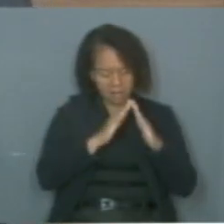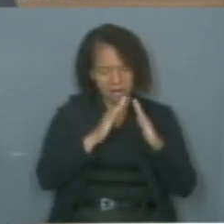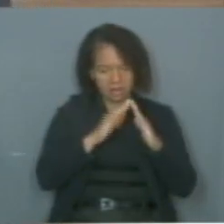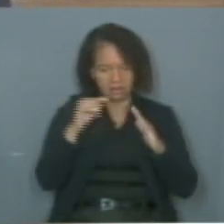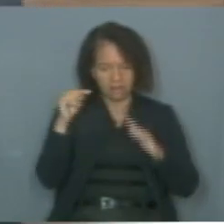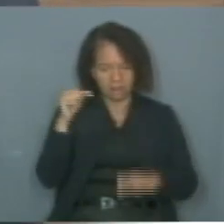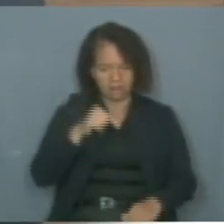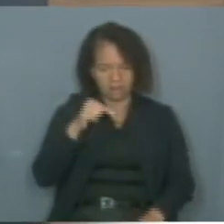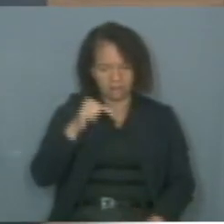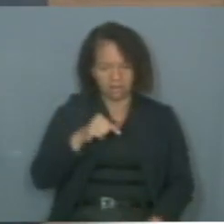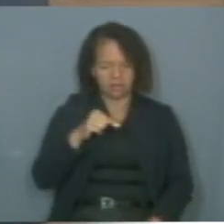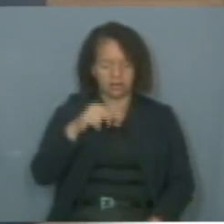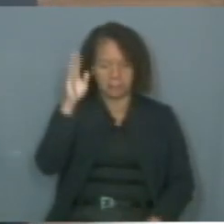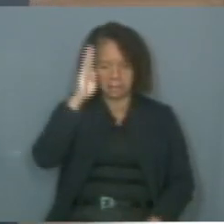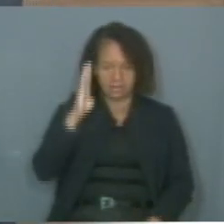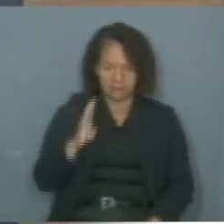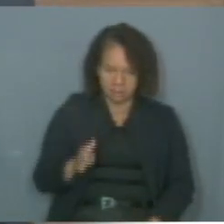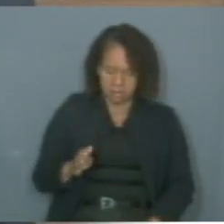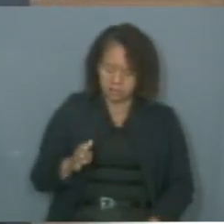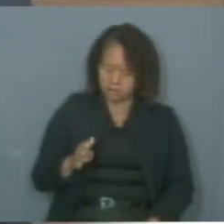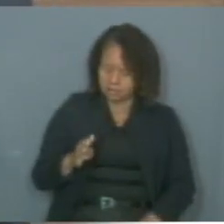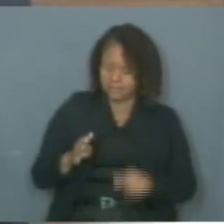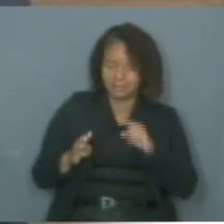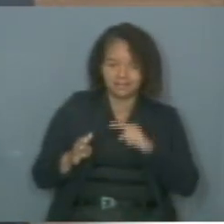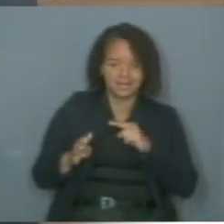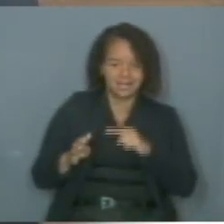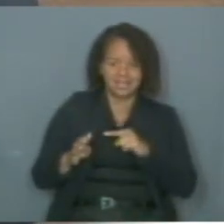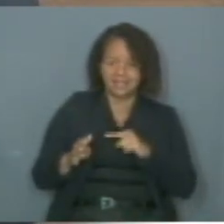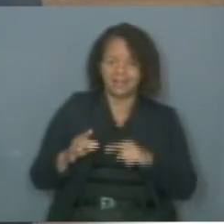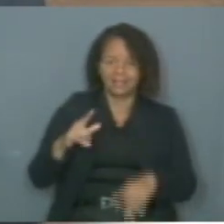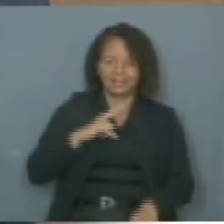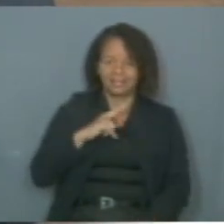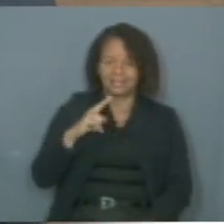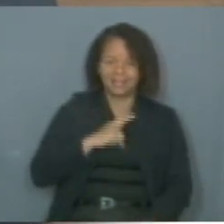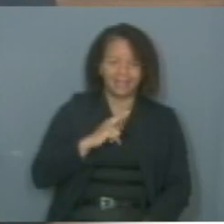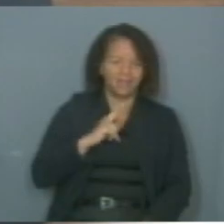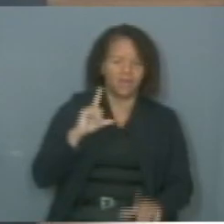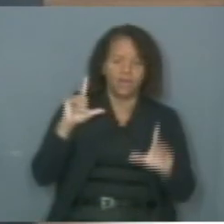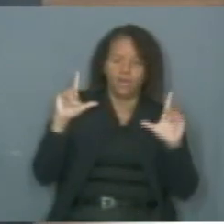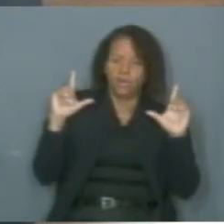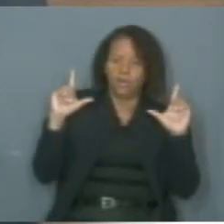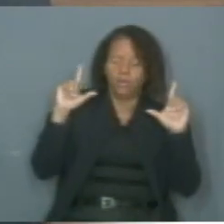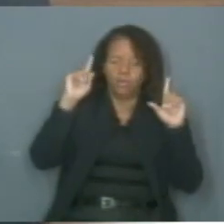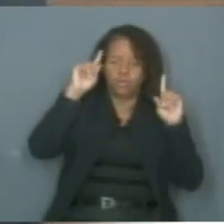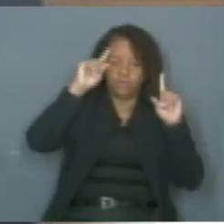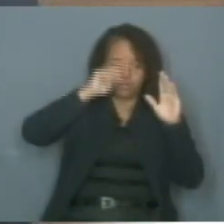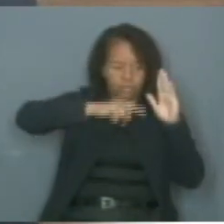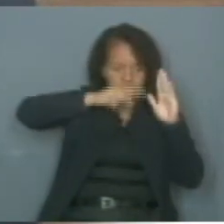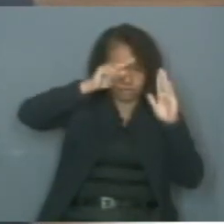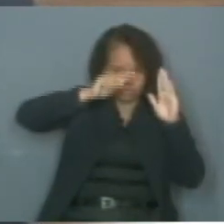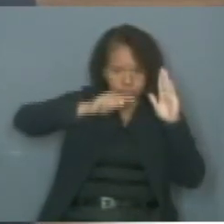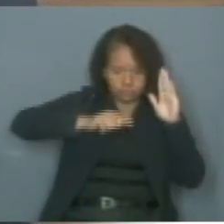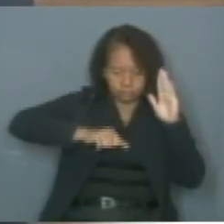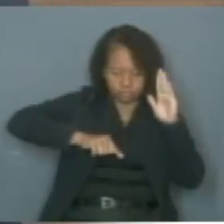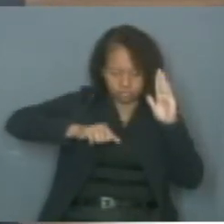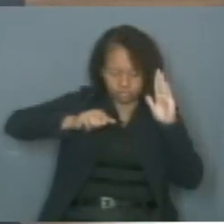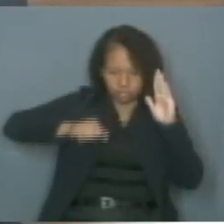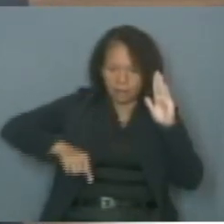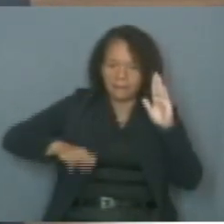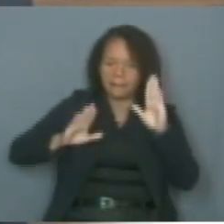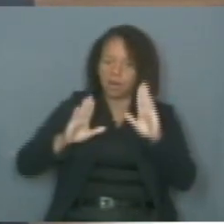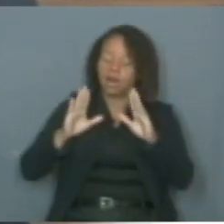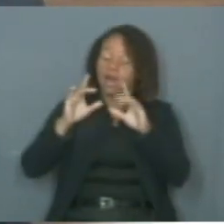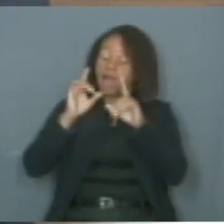no país, a gente é o país que ainda tem um déficit enorme de pessoas ainda que ou mora de